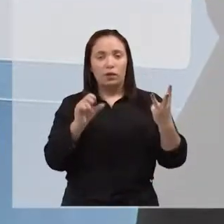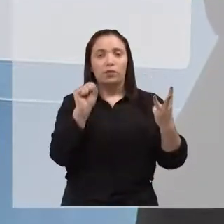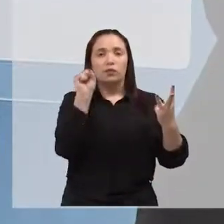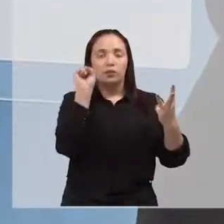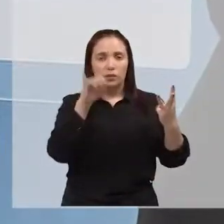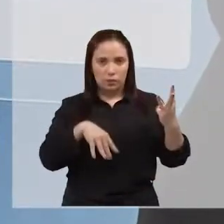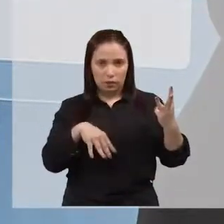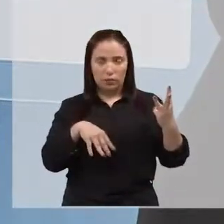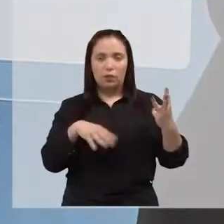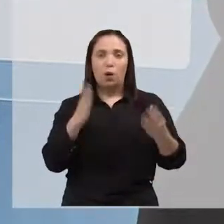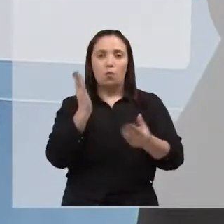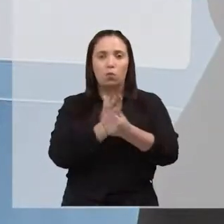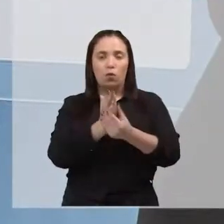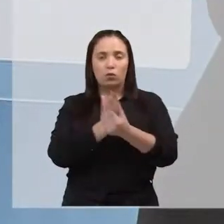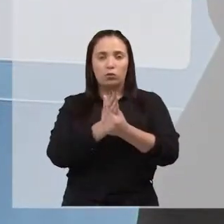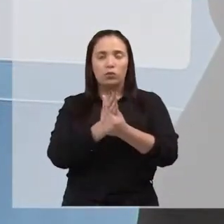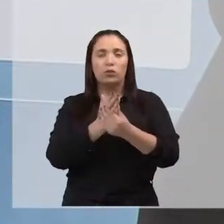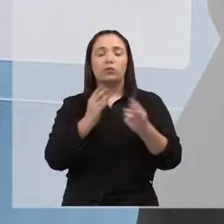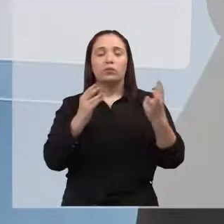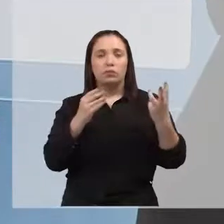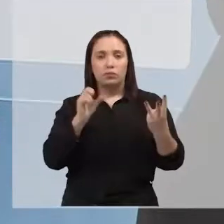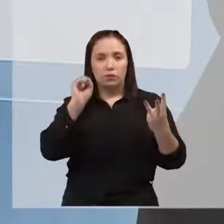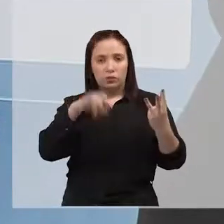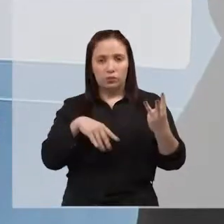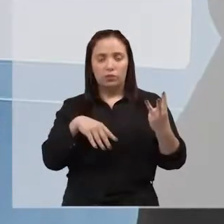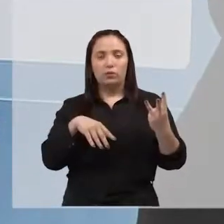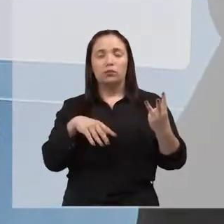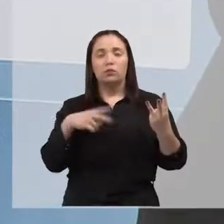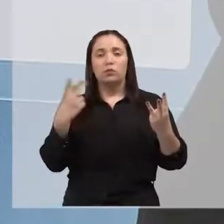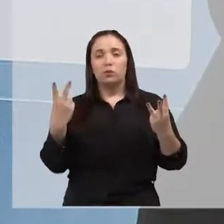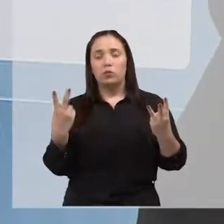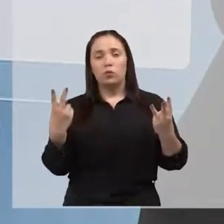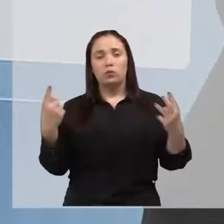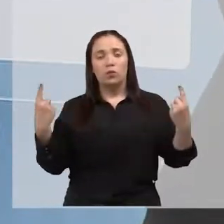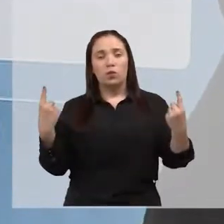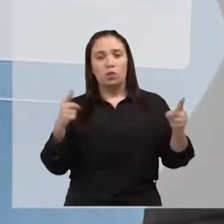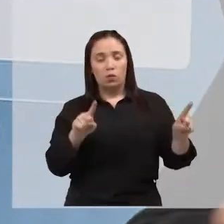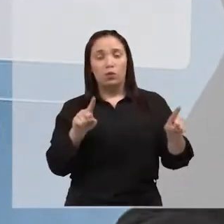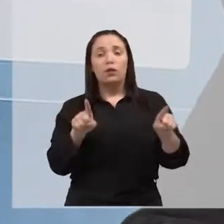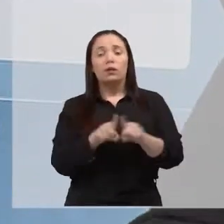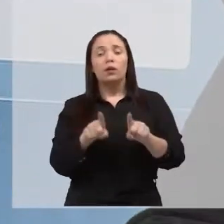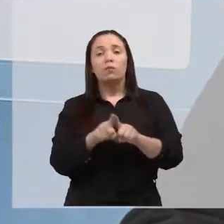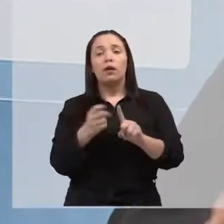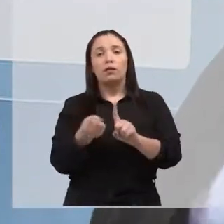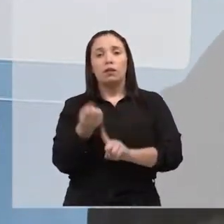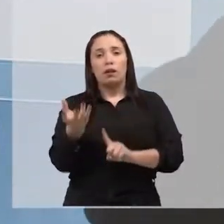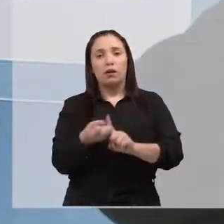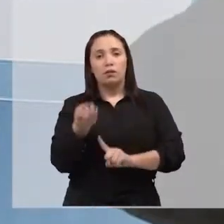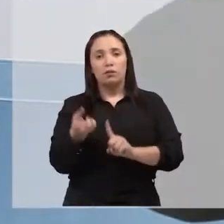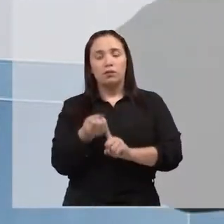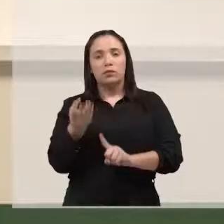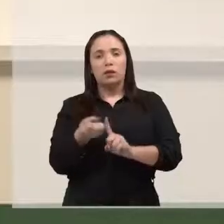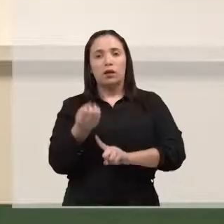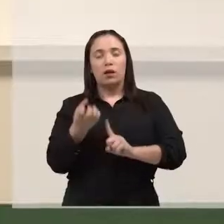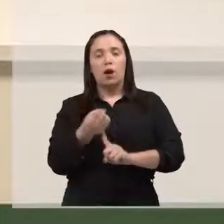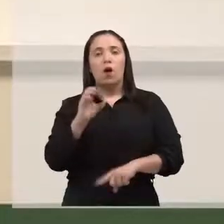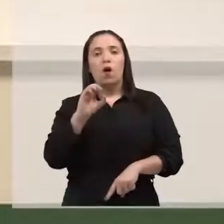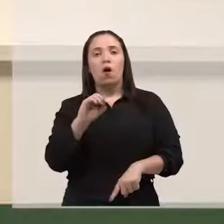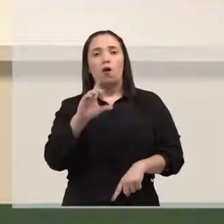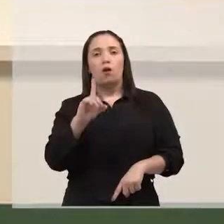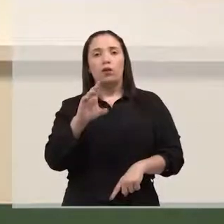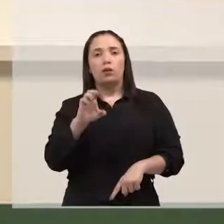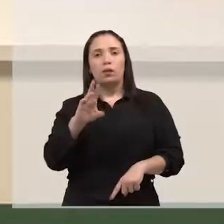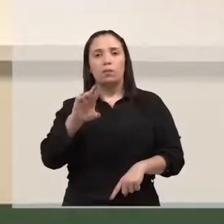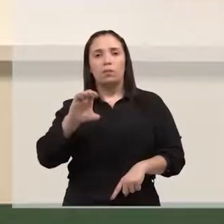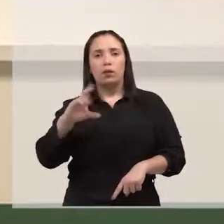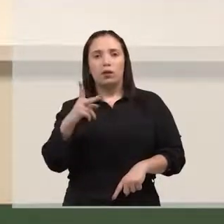que os processos saíssem do juiz Moro e 2 votos... E as delações da Odebrecht não fossem computadas tanto